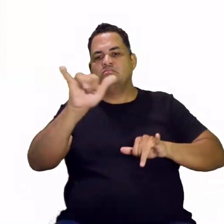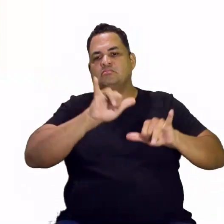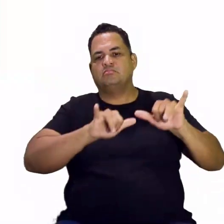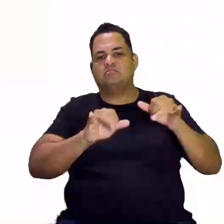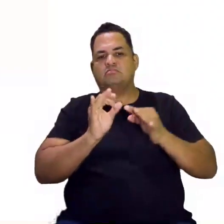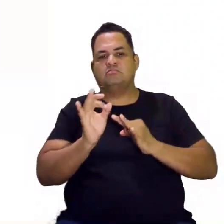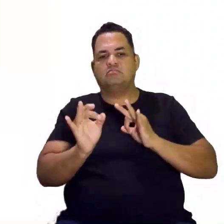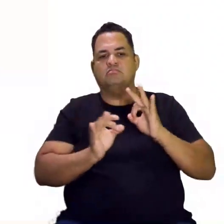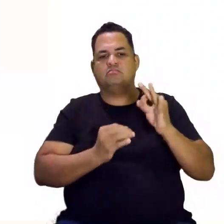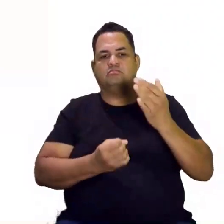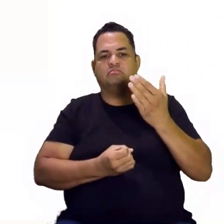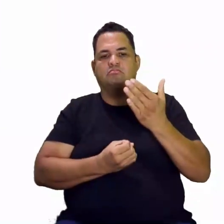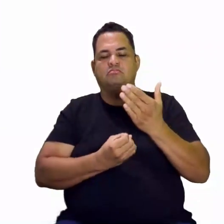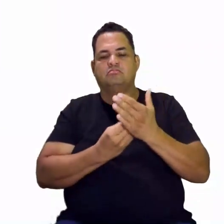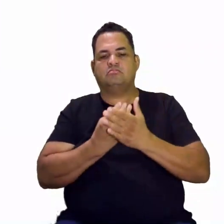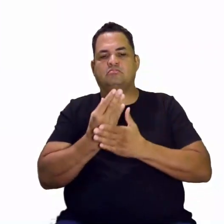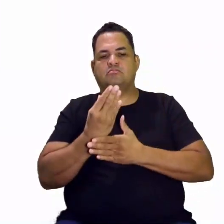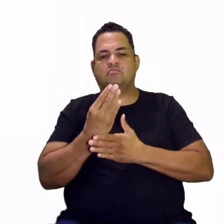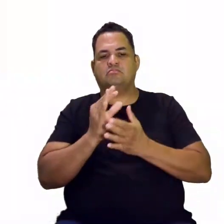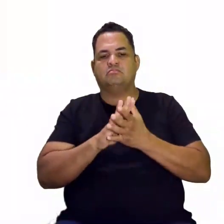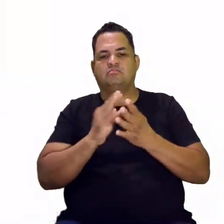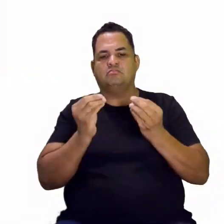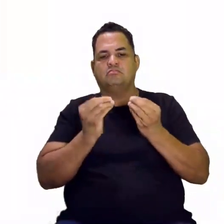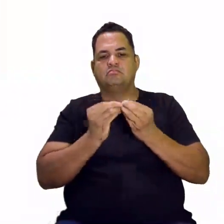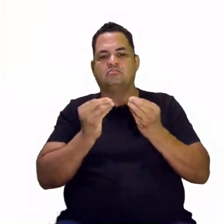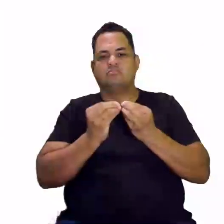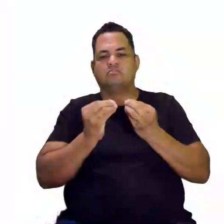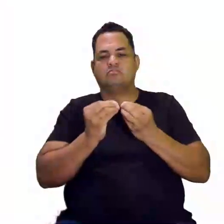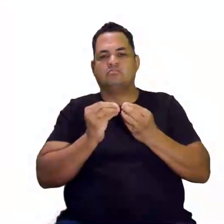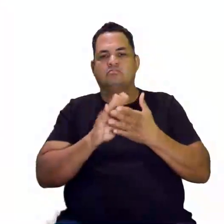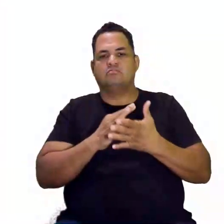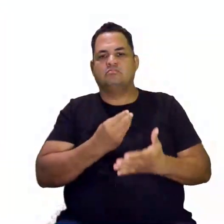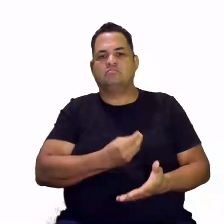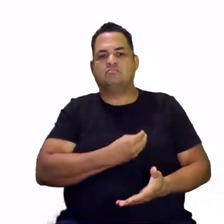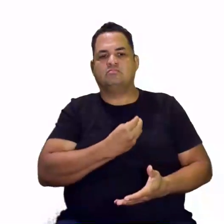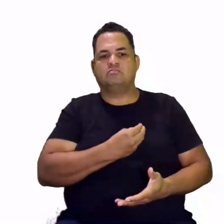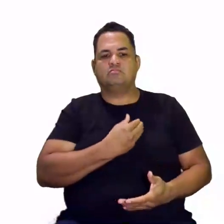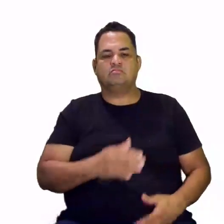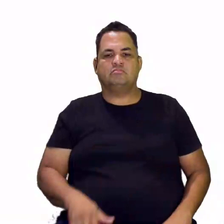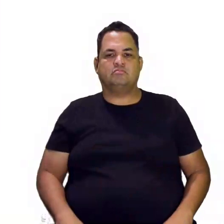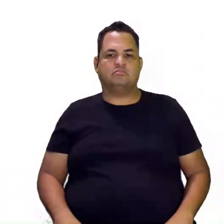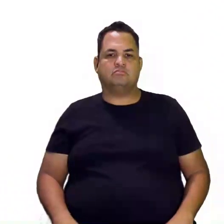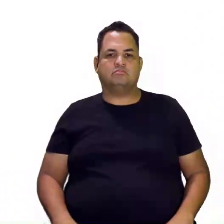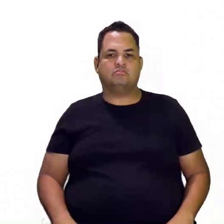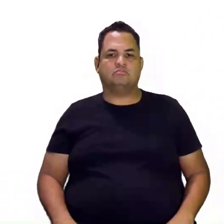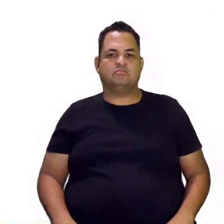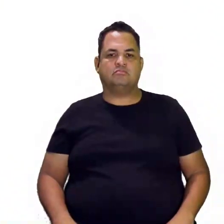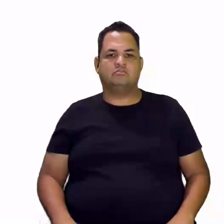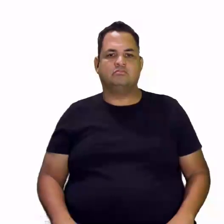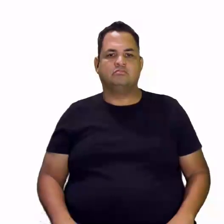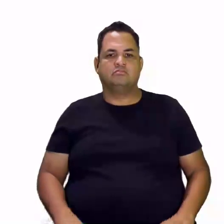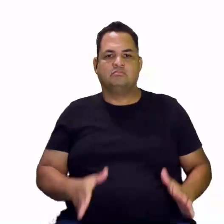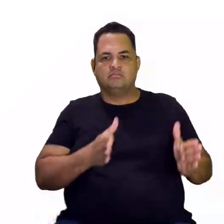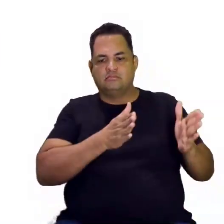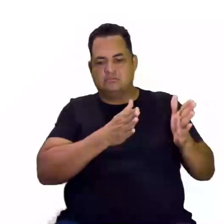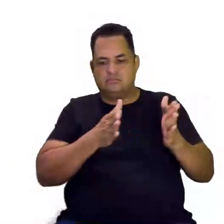originaram as moléculas precursoras da vida. Tudo bem? Então, o